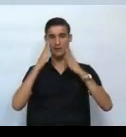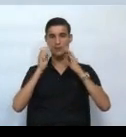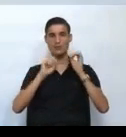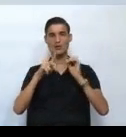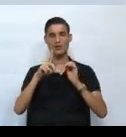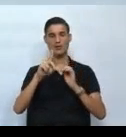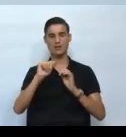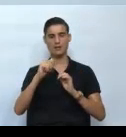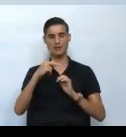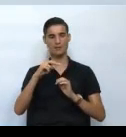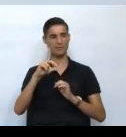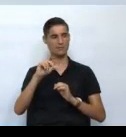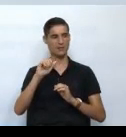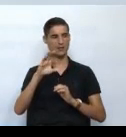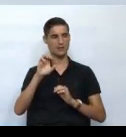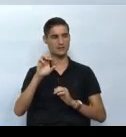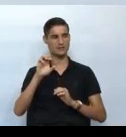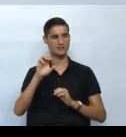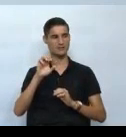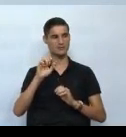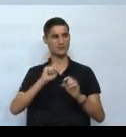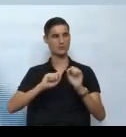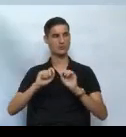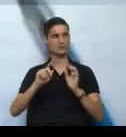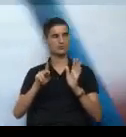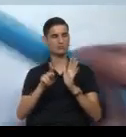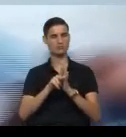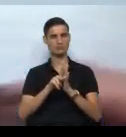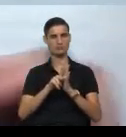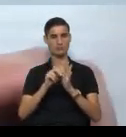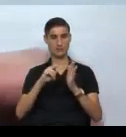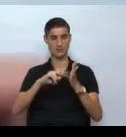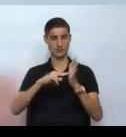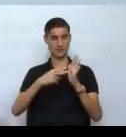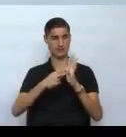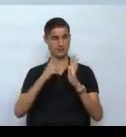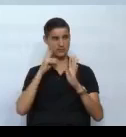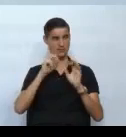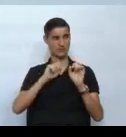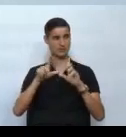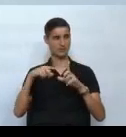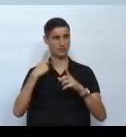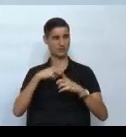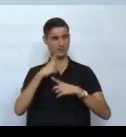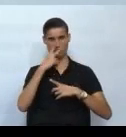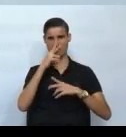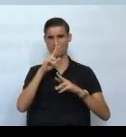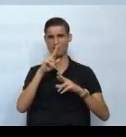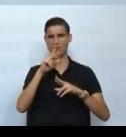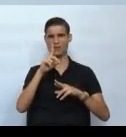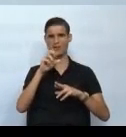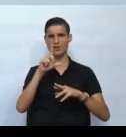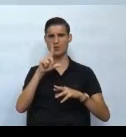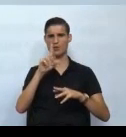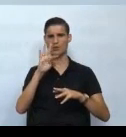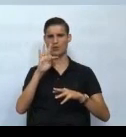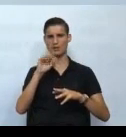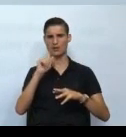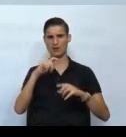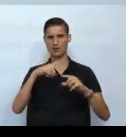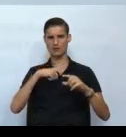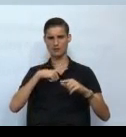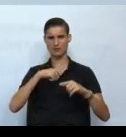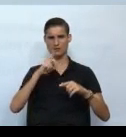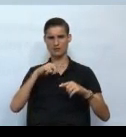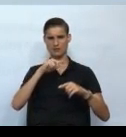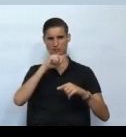esse laplaciano, tá? Então, este símbolo aqui, que nós temos que é como se fosse um delta elevado ao